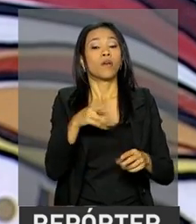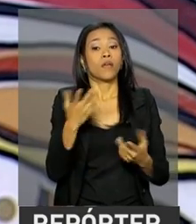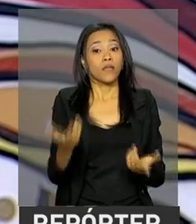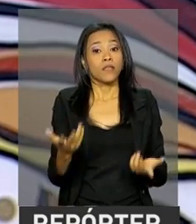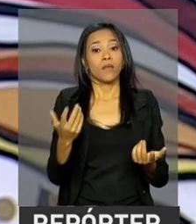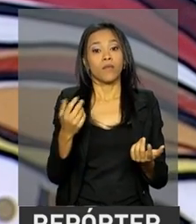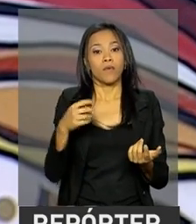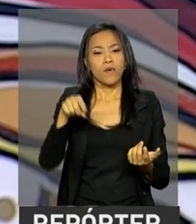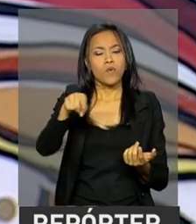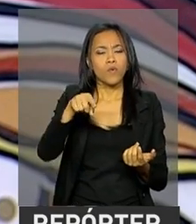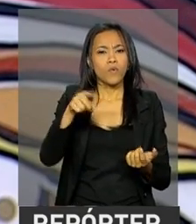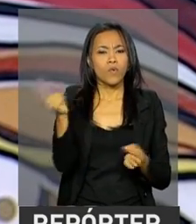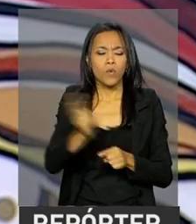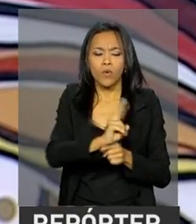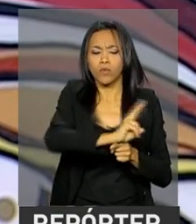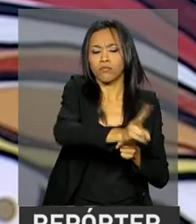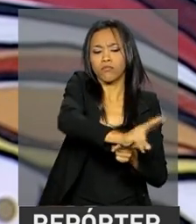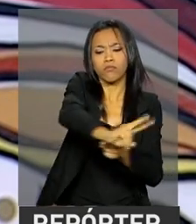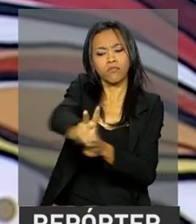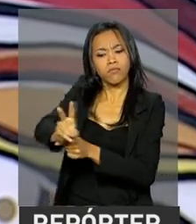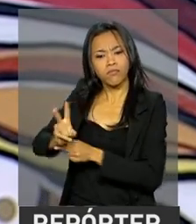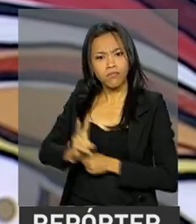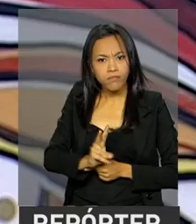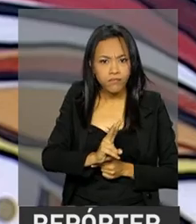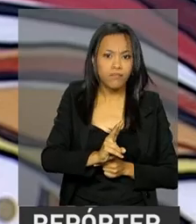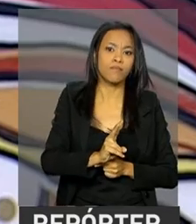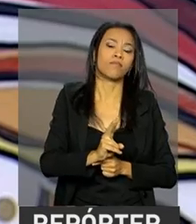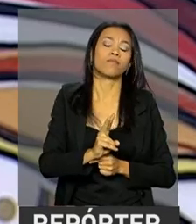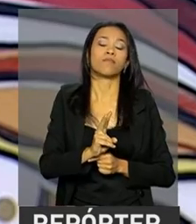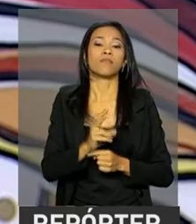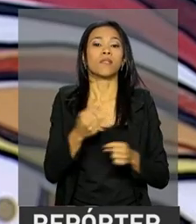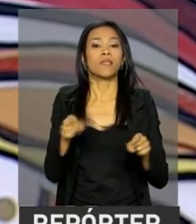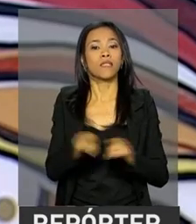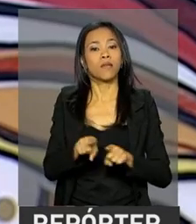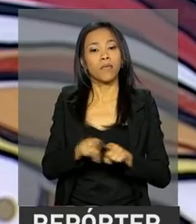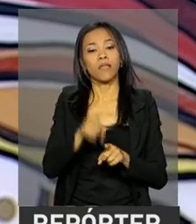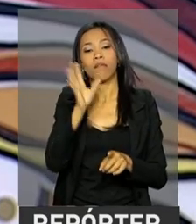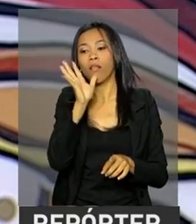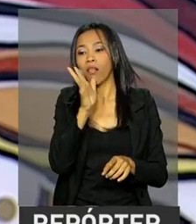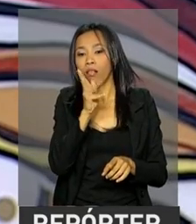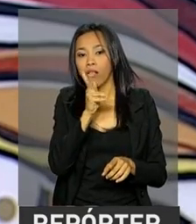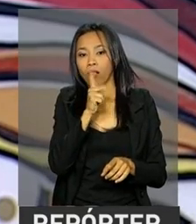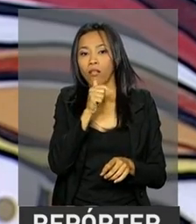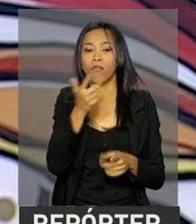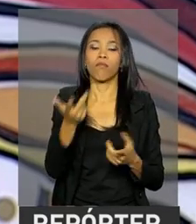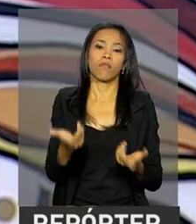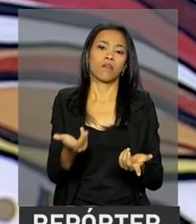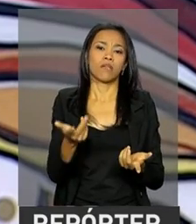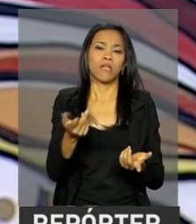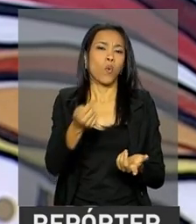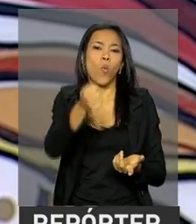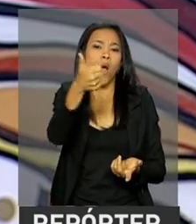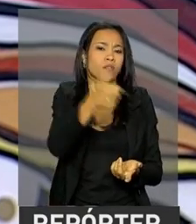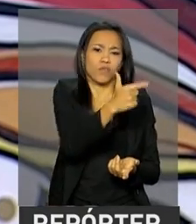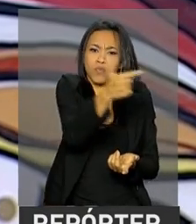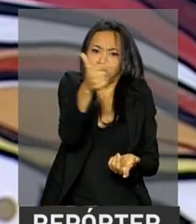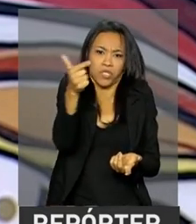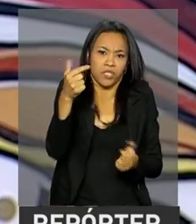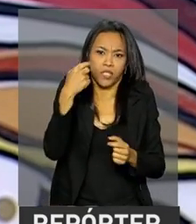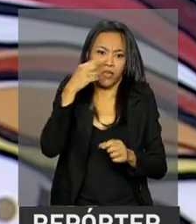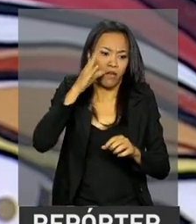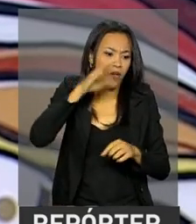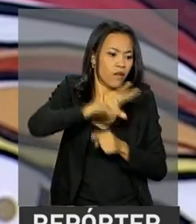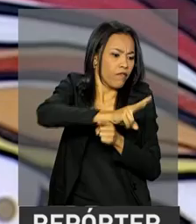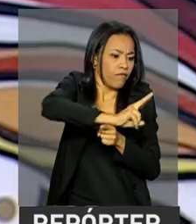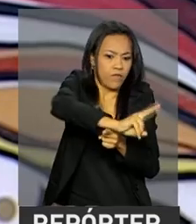de comando e controle, que estavam devagar, que quase não existiam mais,